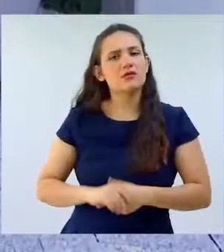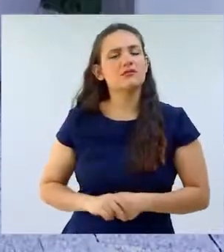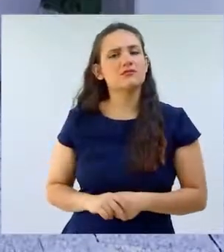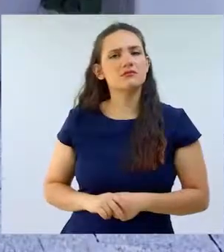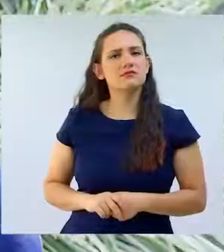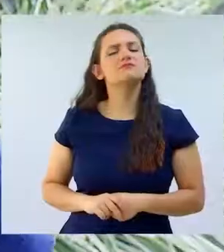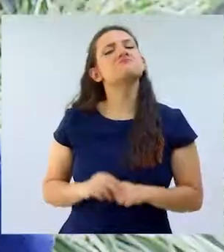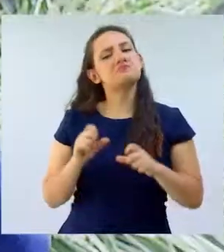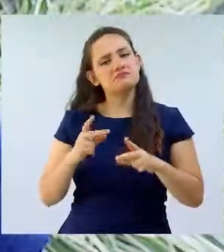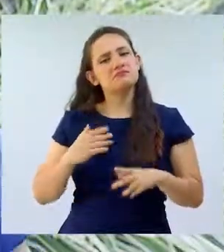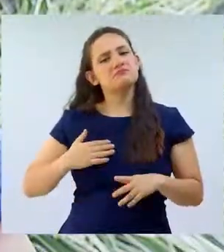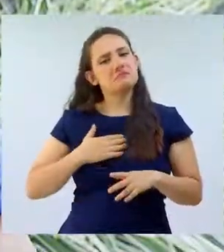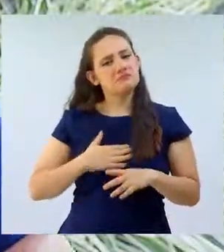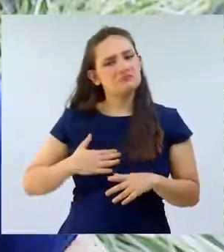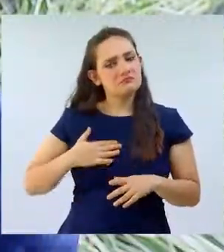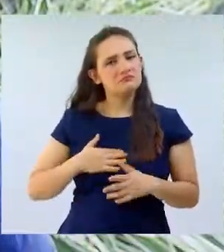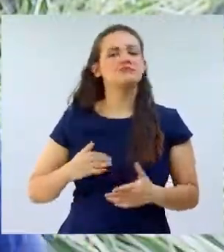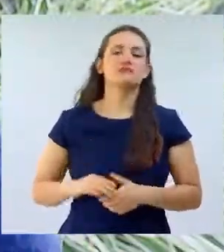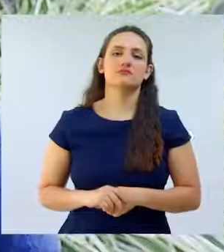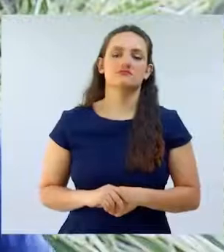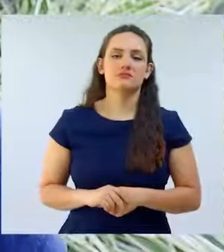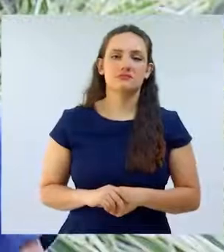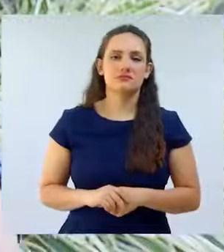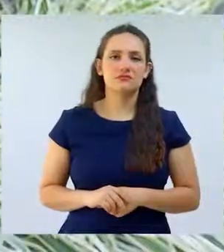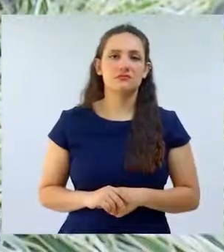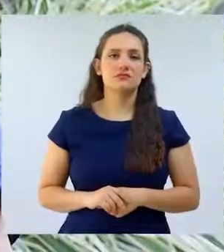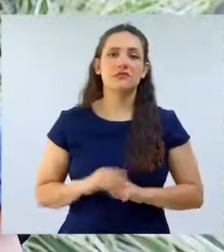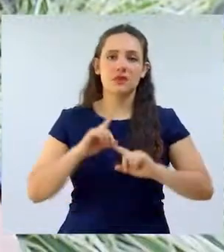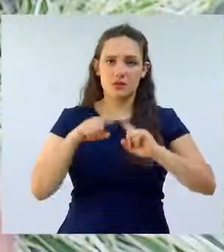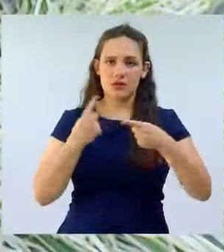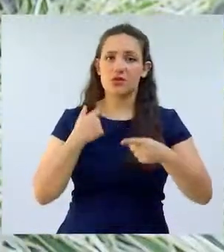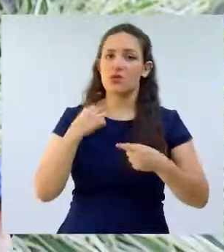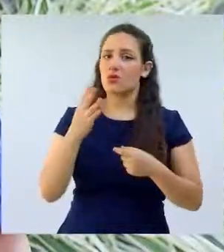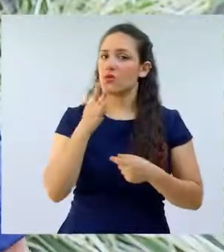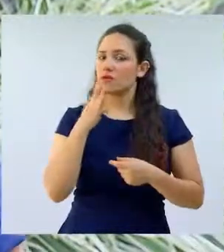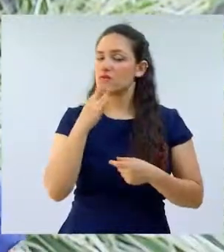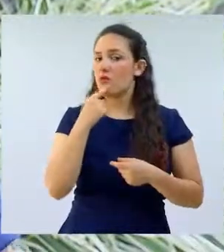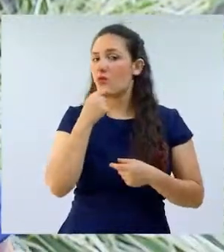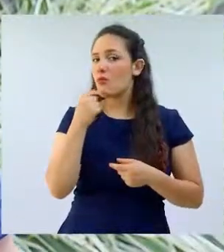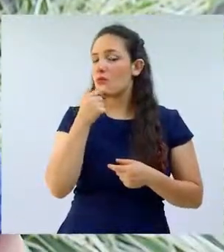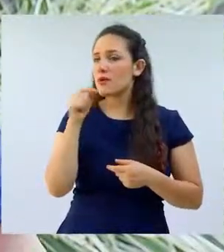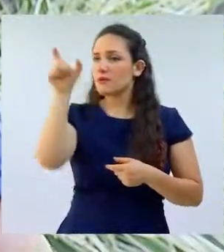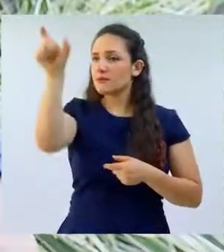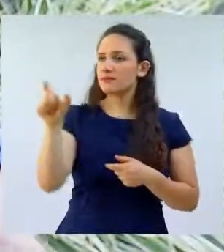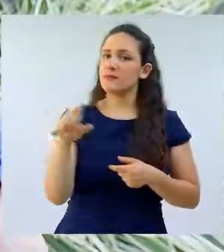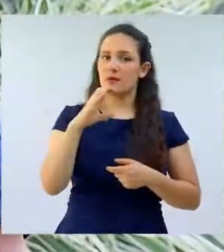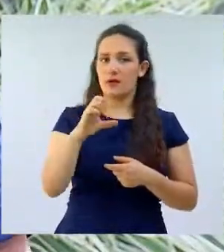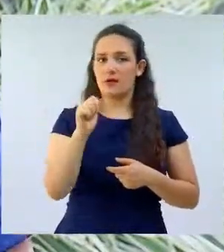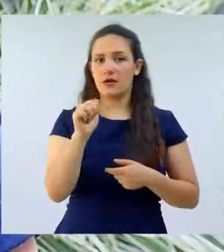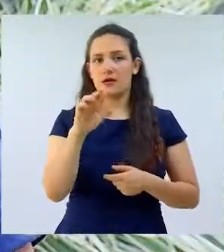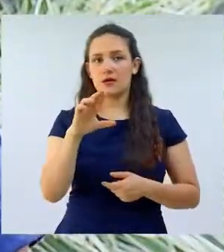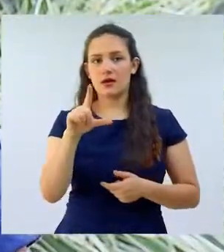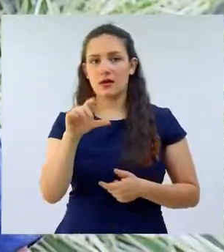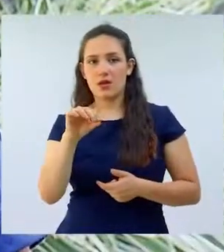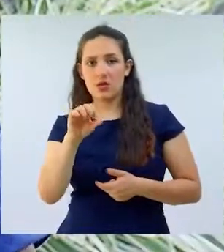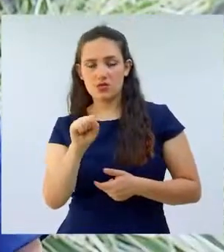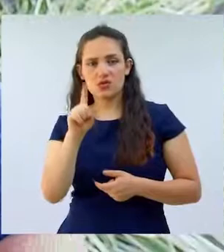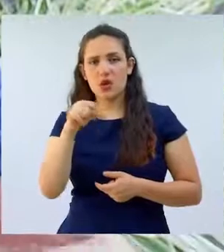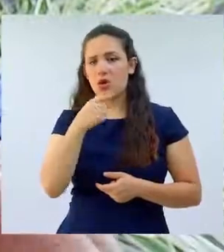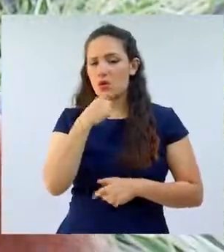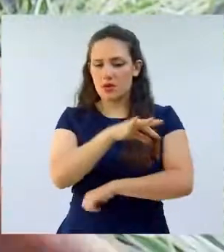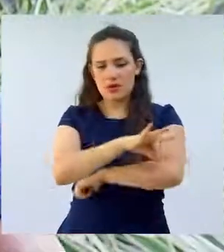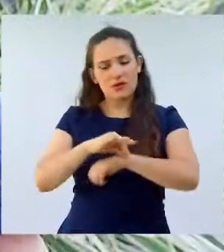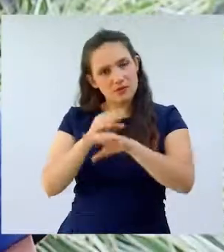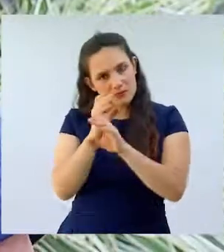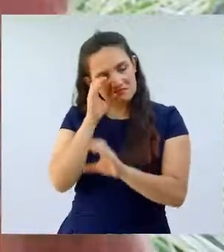e levei para ele. Aí fizemos uma reunião, inclusive quando eu conheci o Carlos Portugal, que eu acho que uma pessoa maravilhosa,